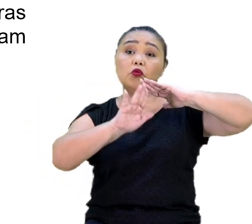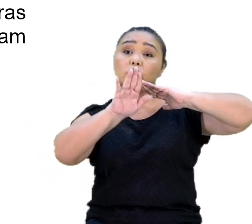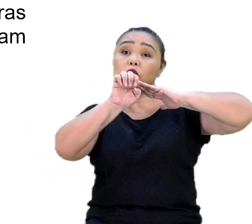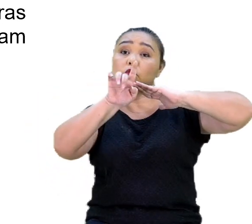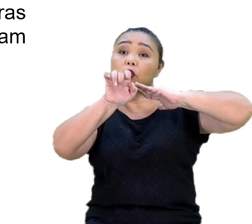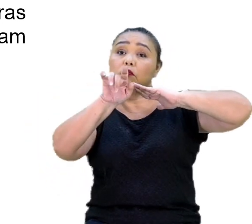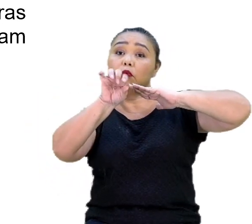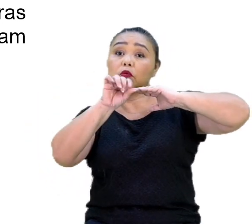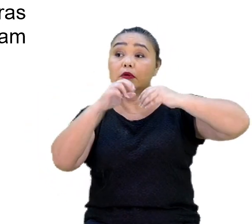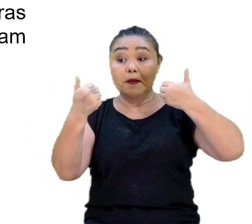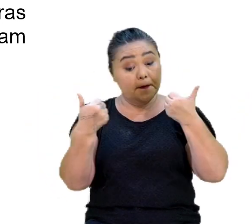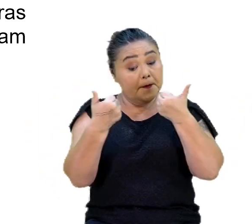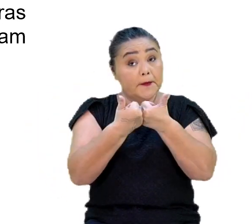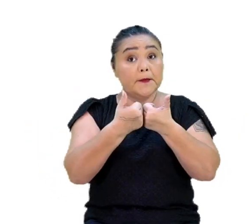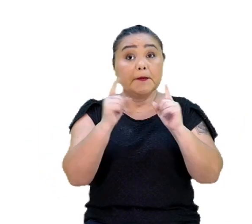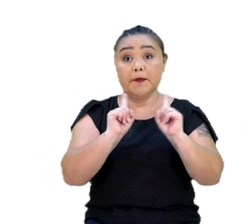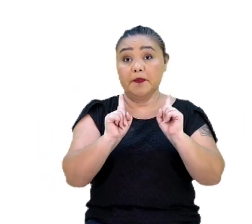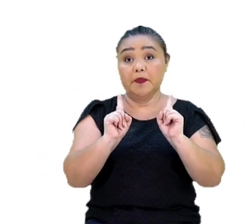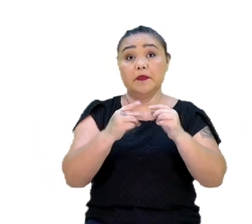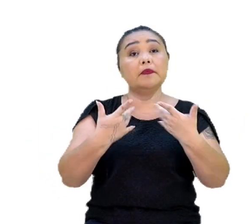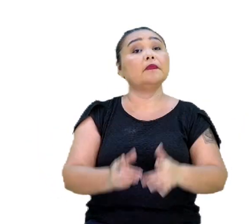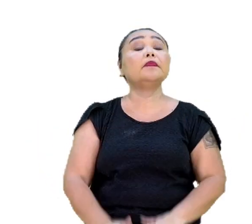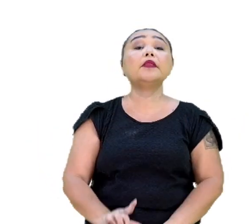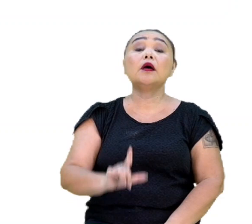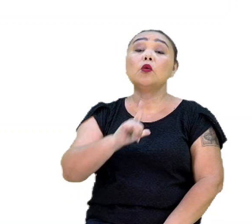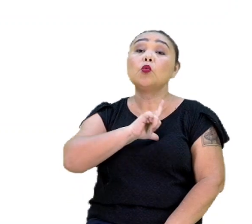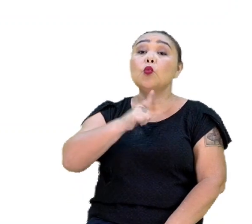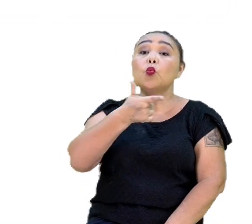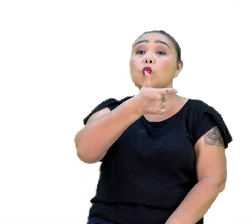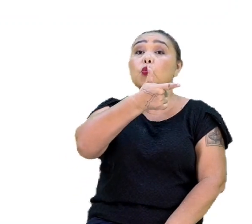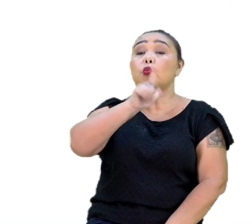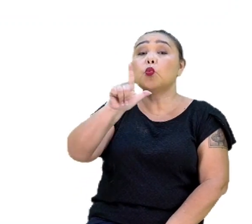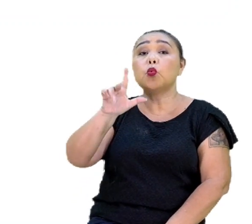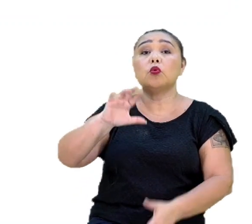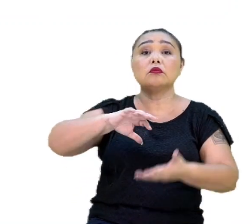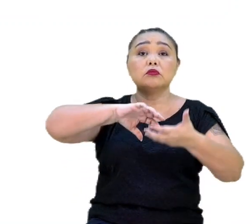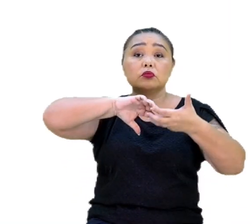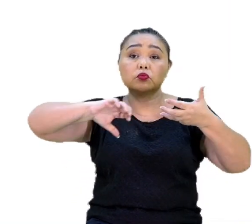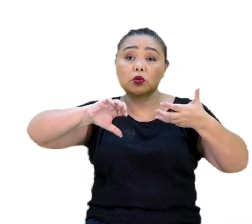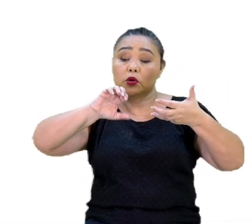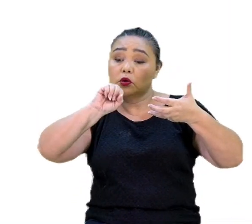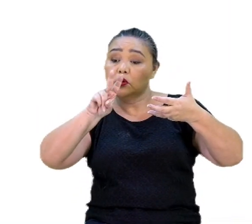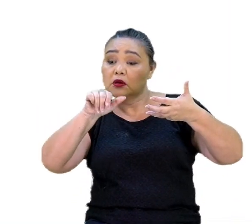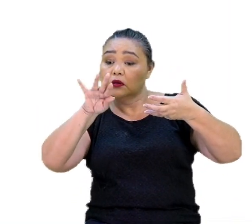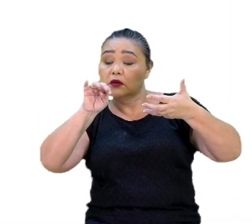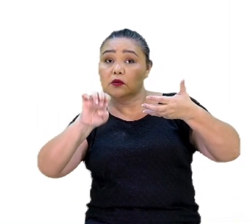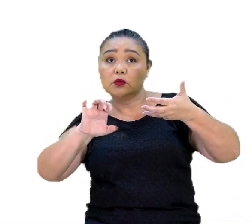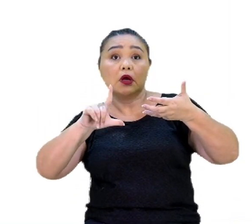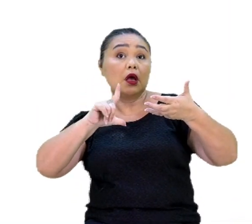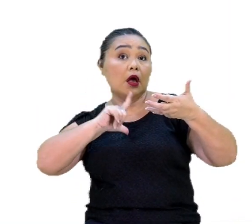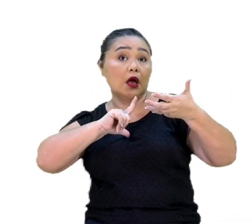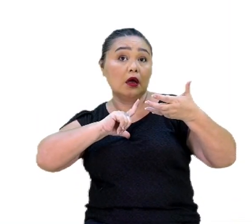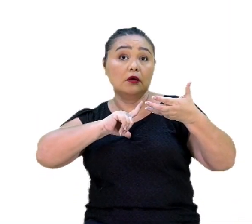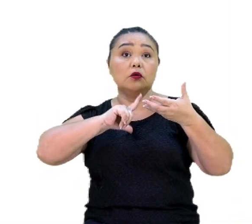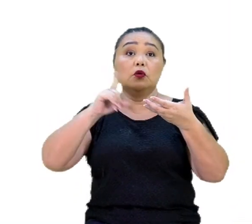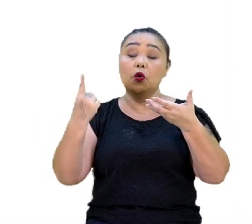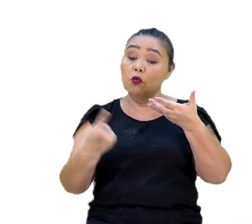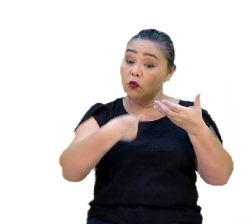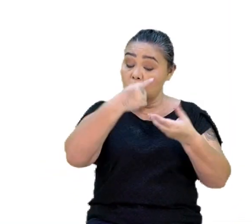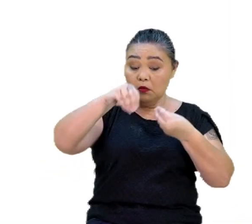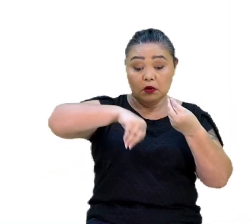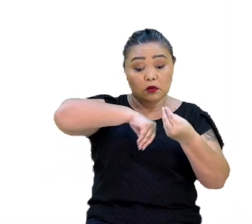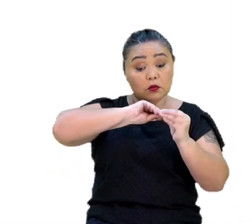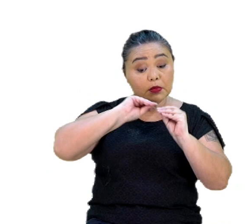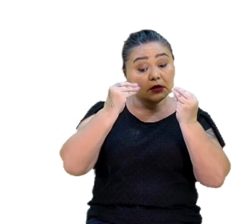muito próximos. E aí a gente tem outros, como a extração de solvente, que consiste em extrair uma ou mais substância